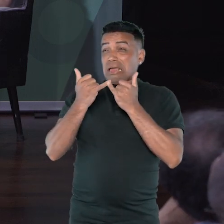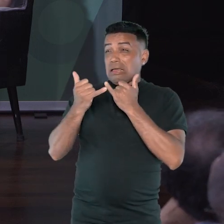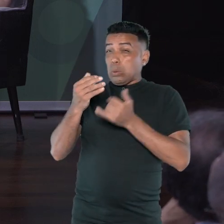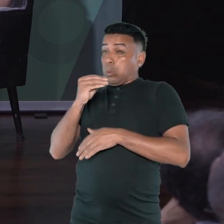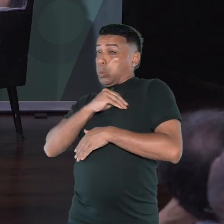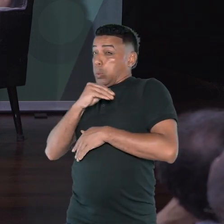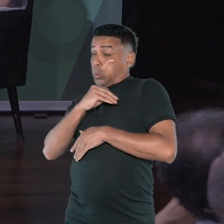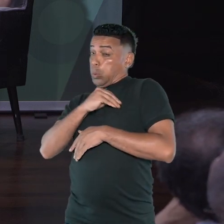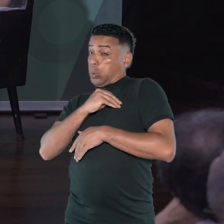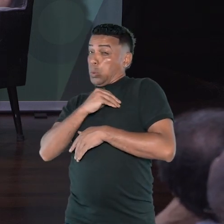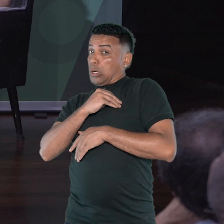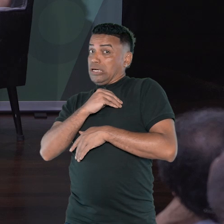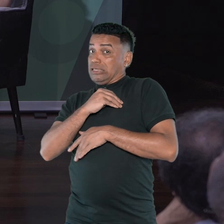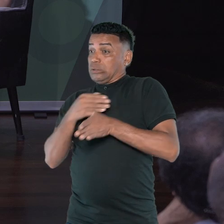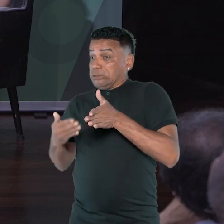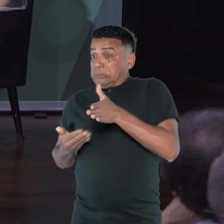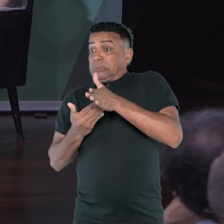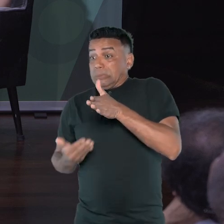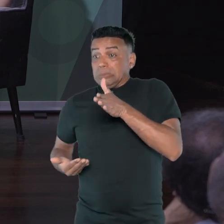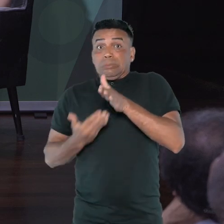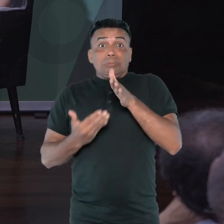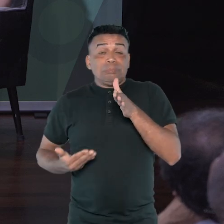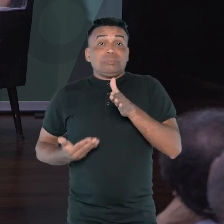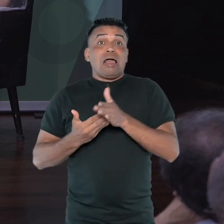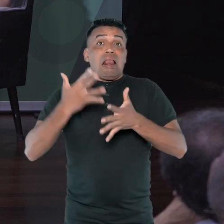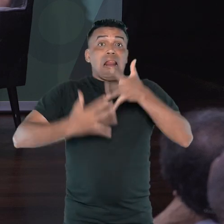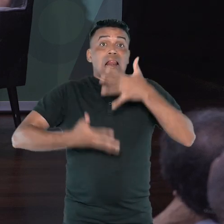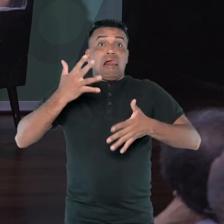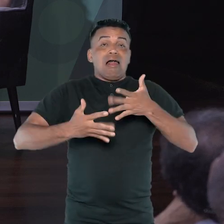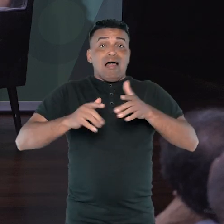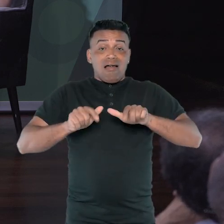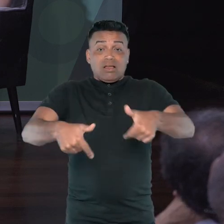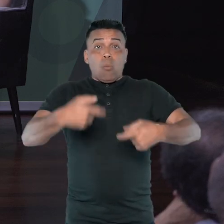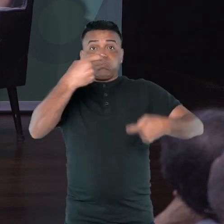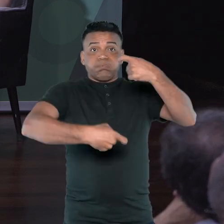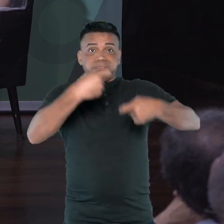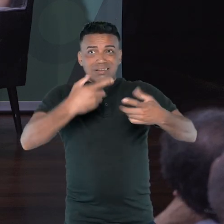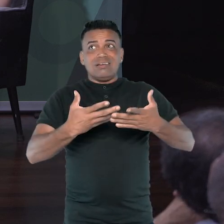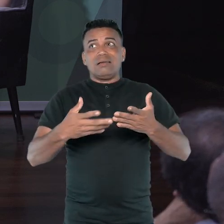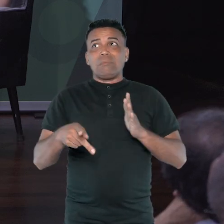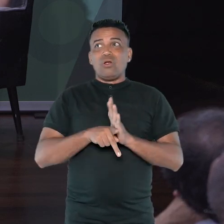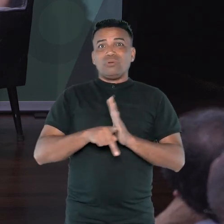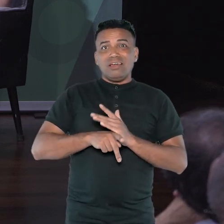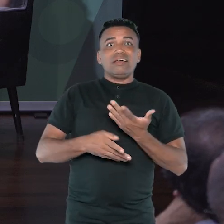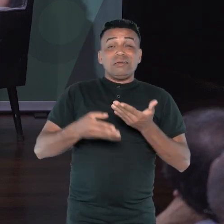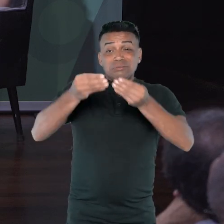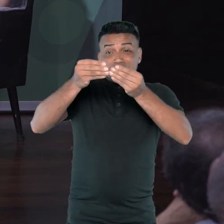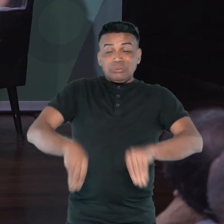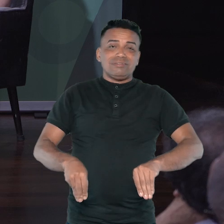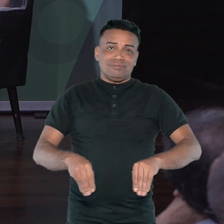existe alguma coisa ali que impediria o ato sexual, ou pelo menos prejudicaria